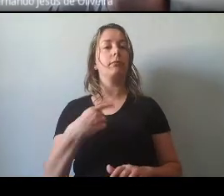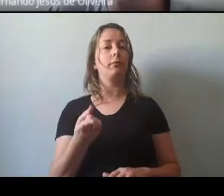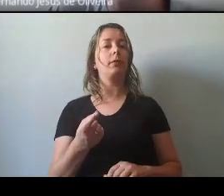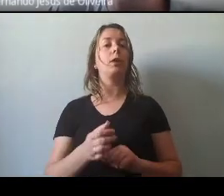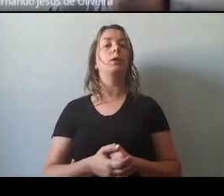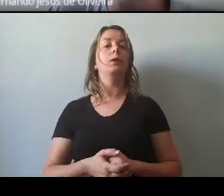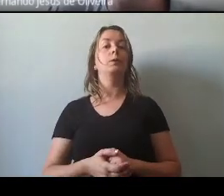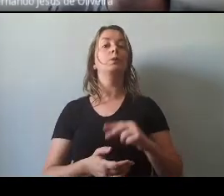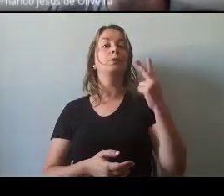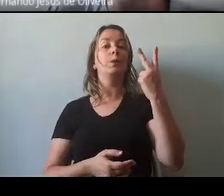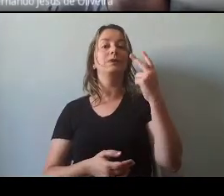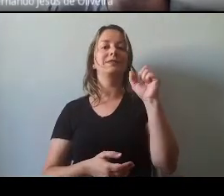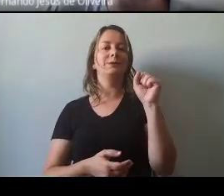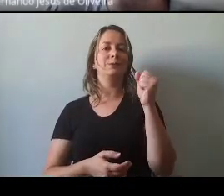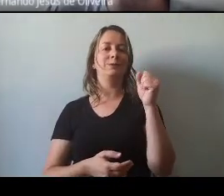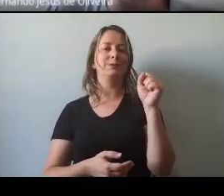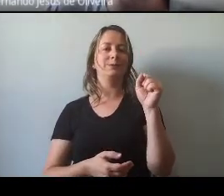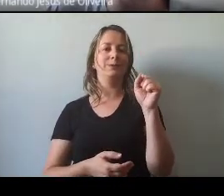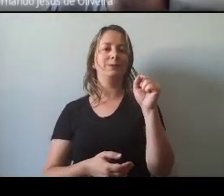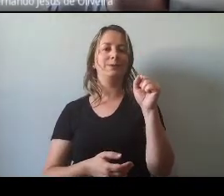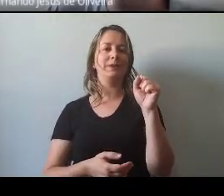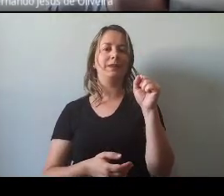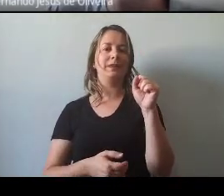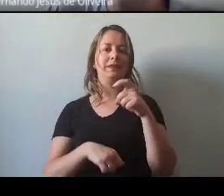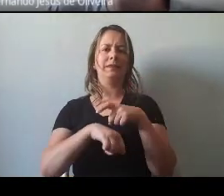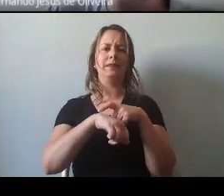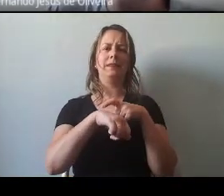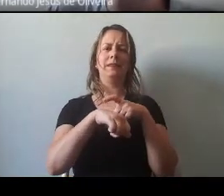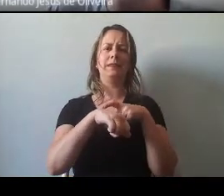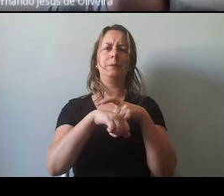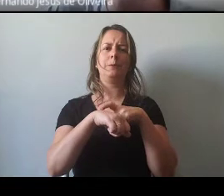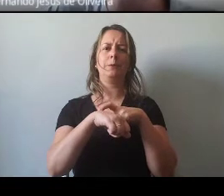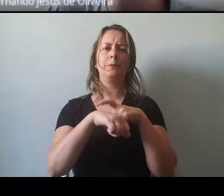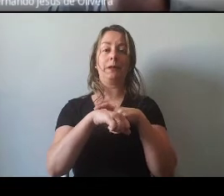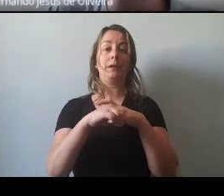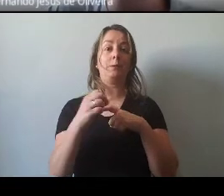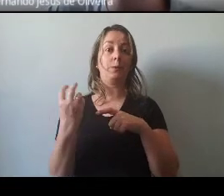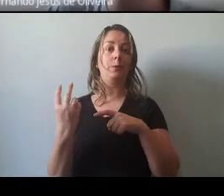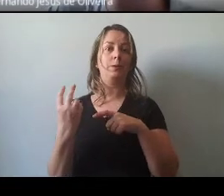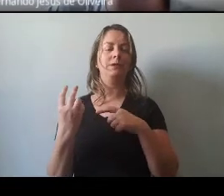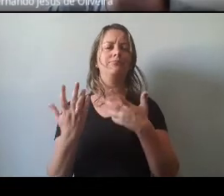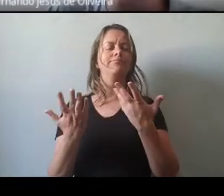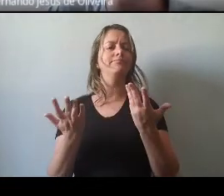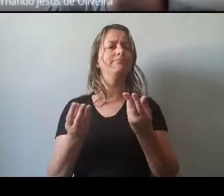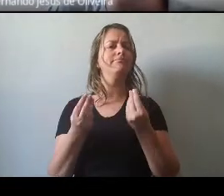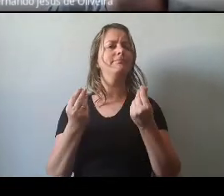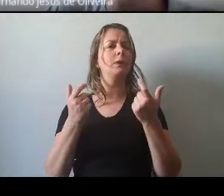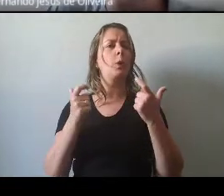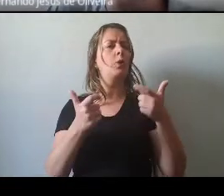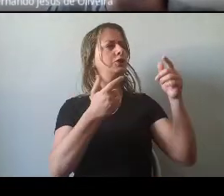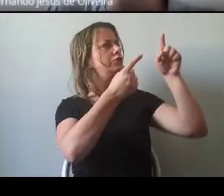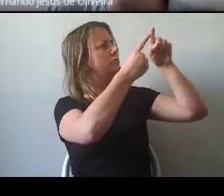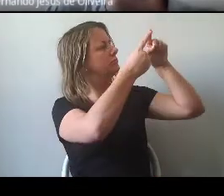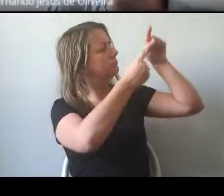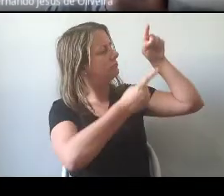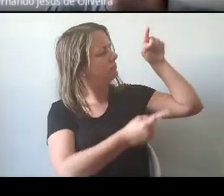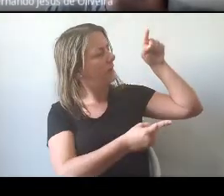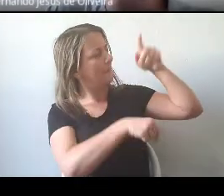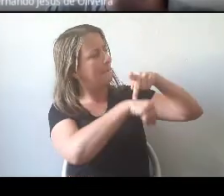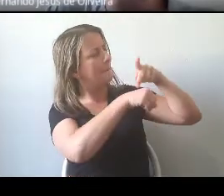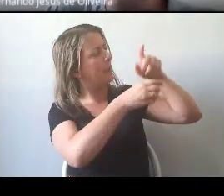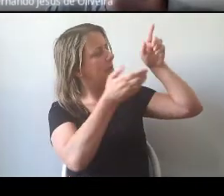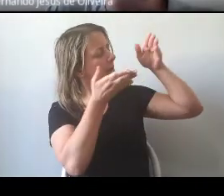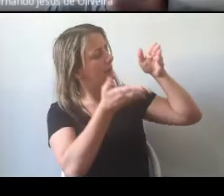metros. Os 2 primeiros segundos de queda. Então, em t igual a 2, onde que esse cara vai estar, né? Então, mesmo